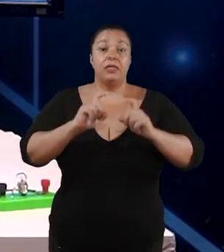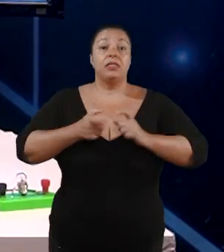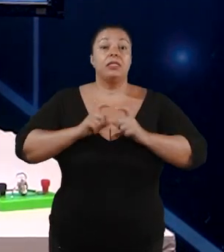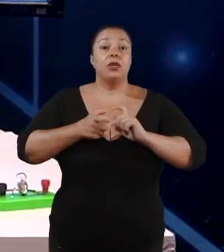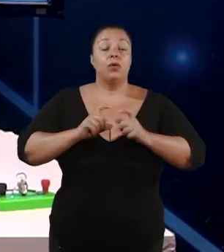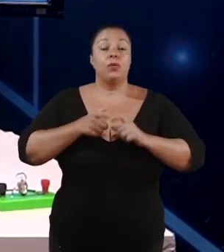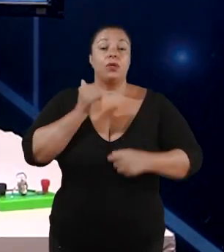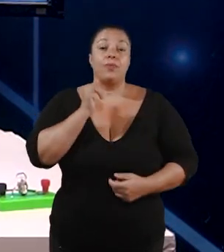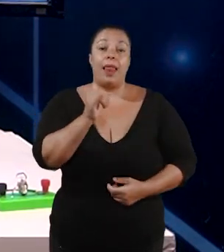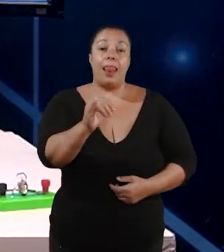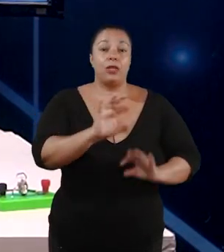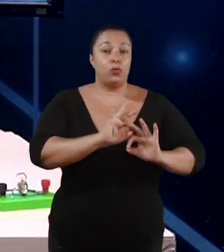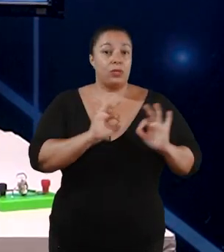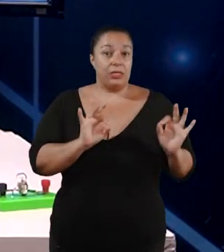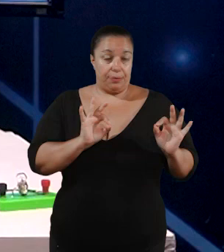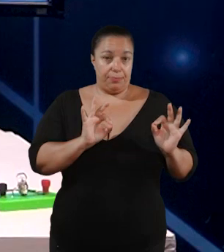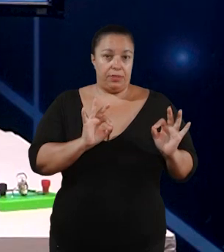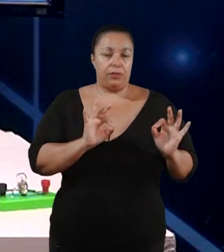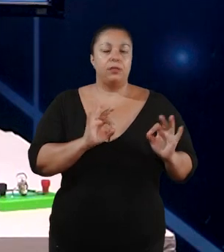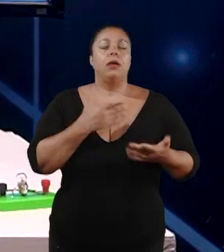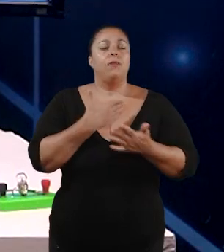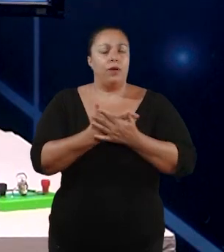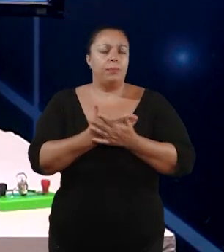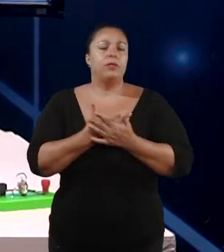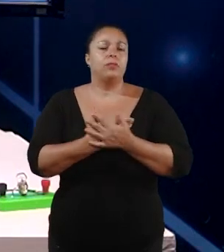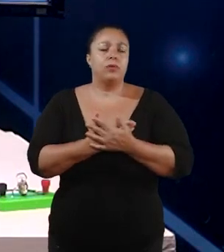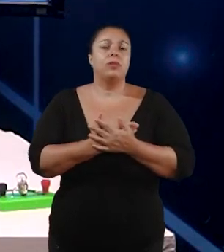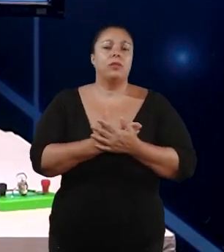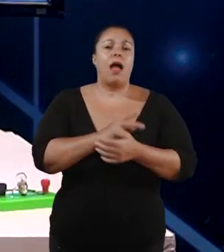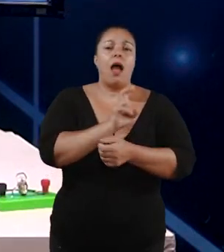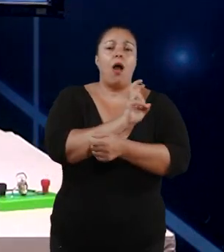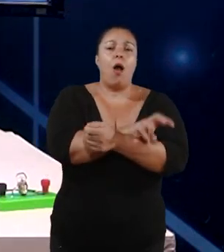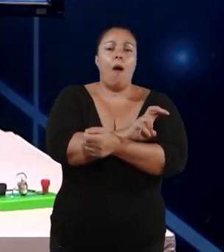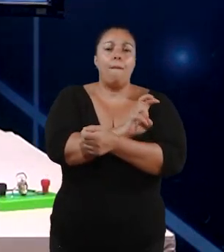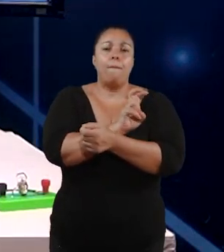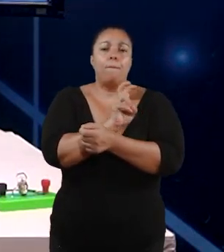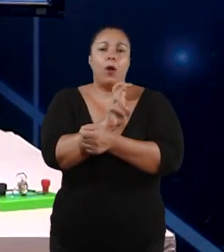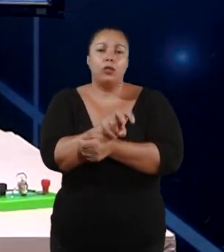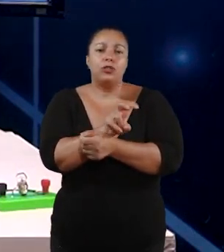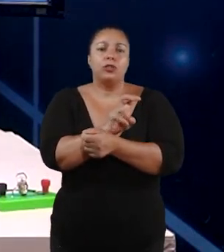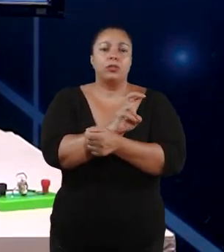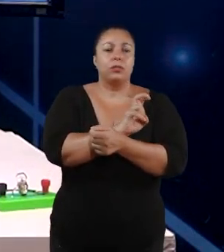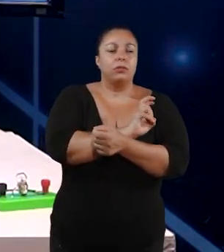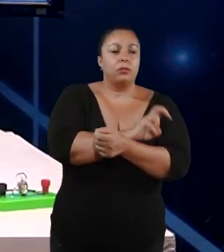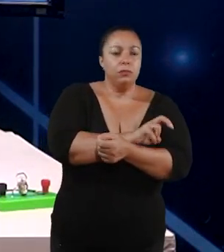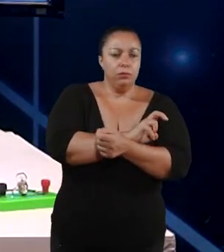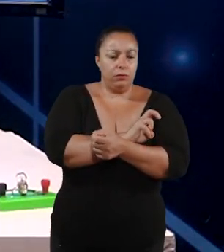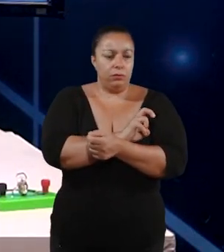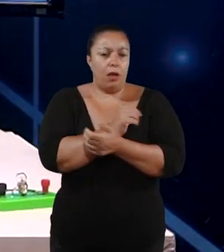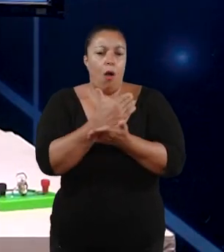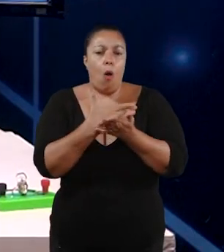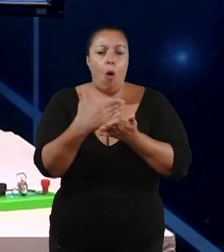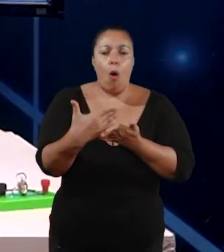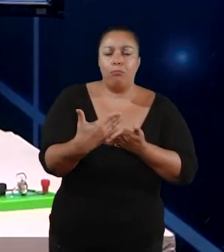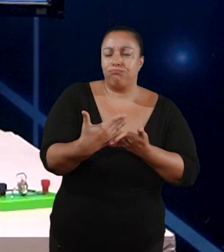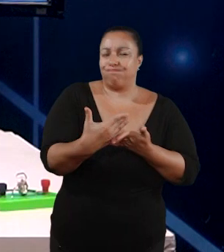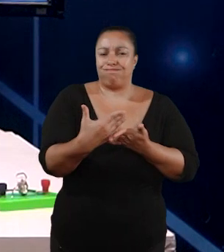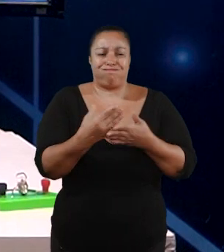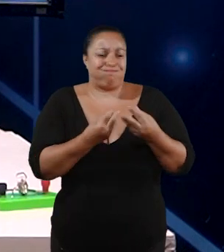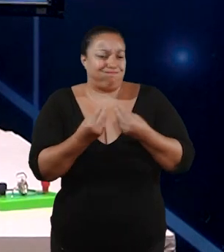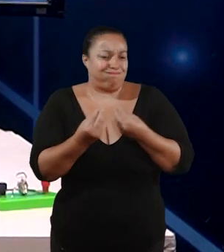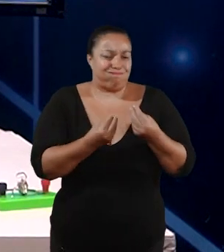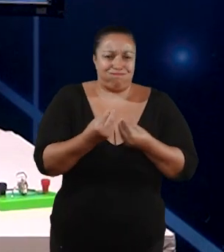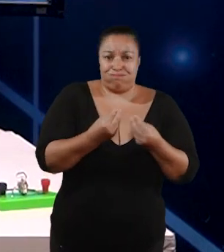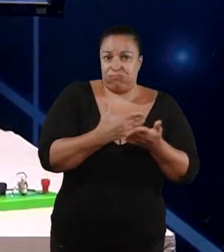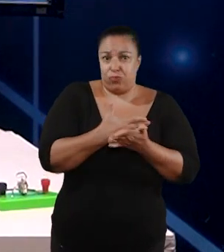dentro da Matemática Maker a gente vai estudar robótica e para estudar robótica a gente tem que ter uma ideia do comecinho ali, de como é que a coisa funciona, como é que